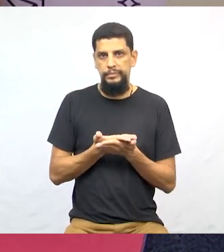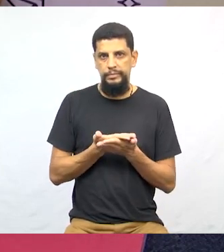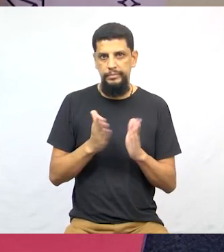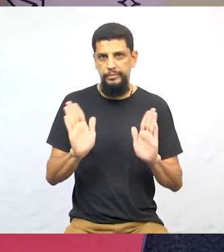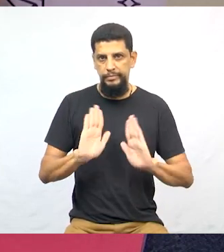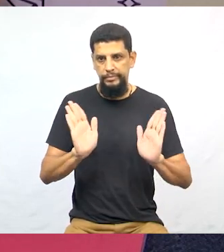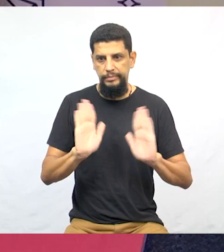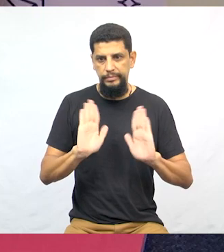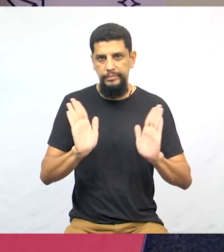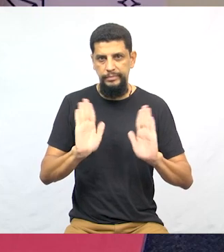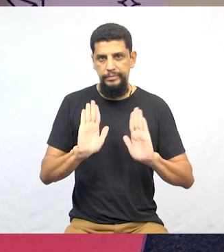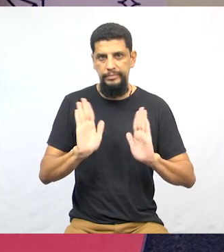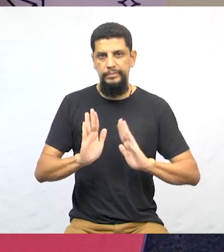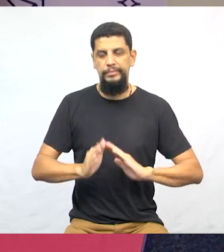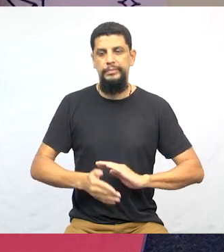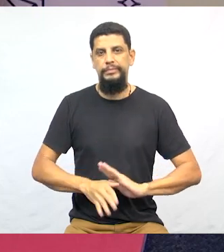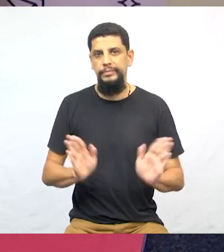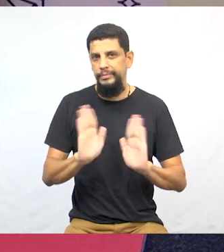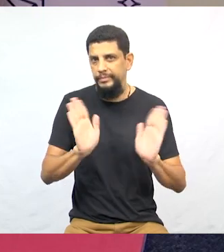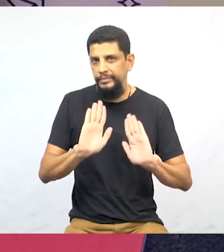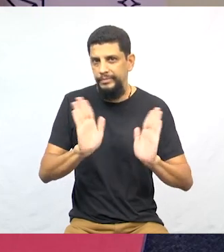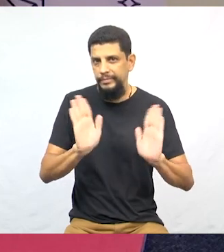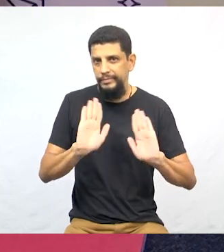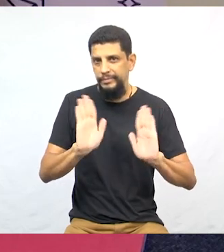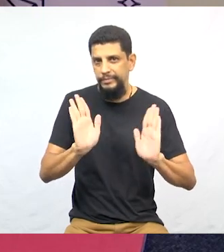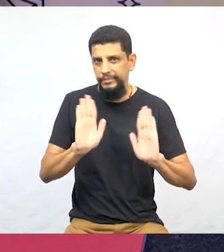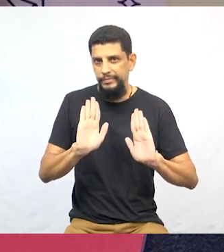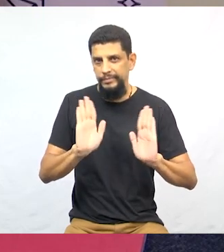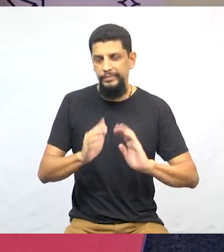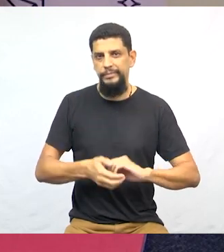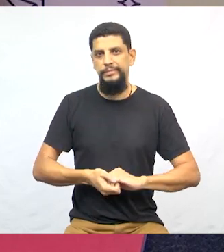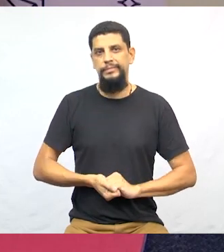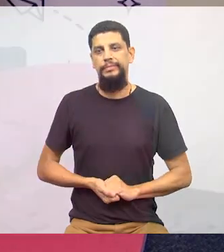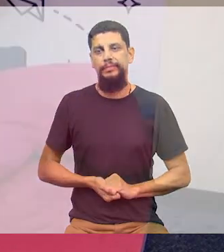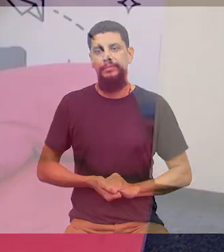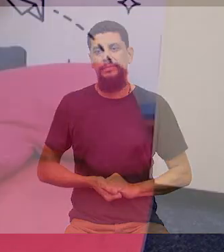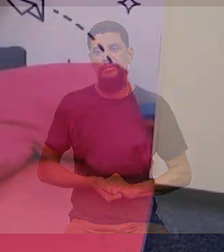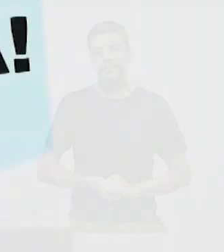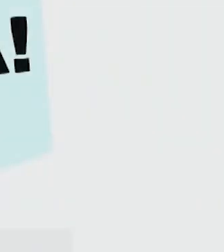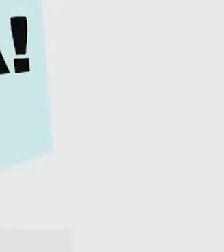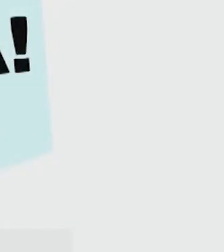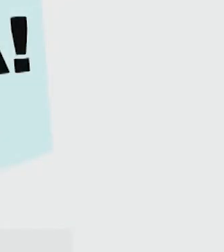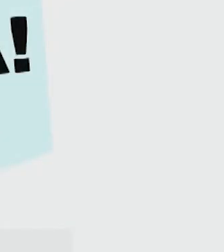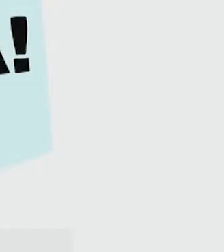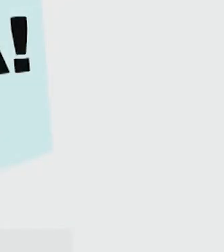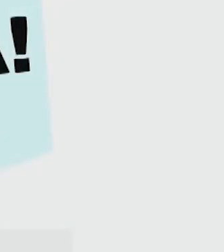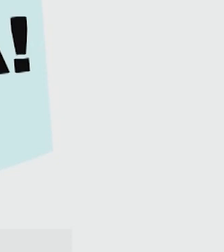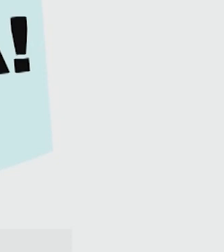próxima aula, crianças. Tchau. Tchau, tchau.